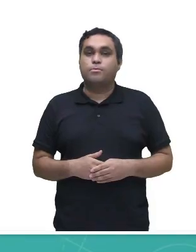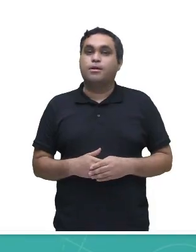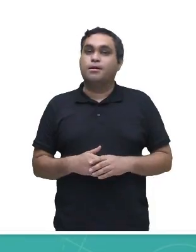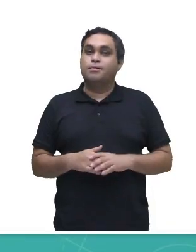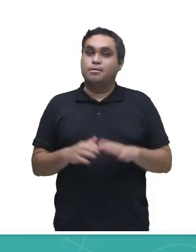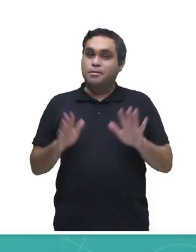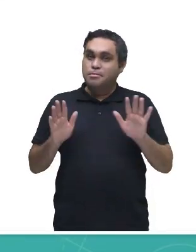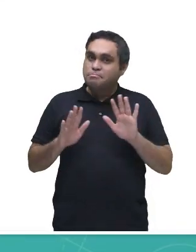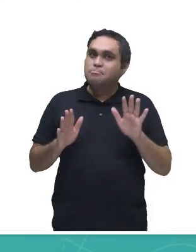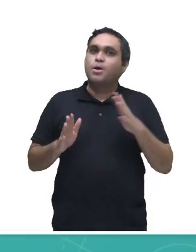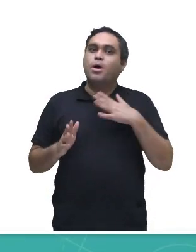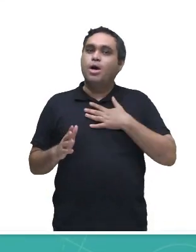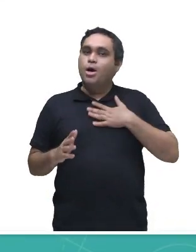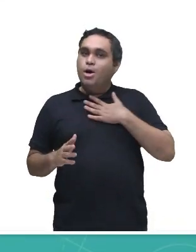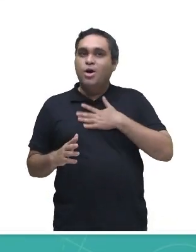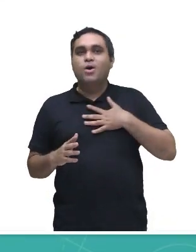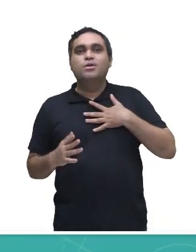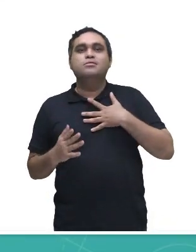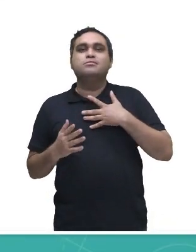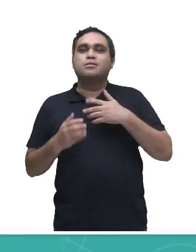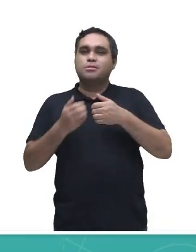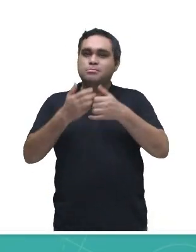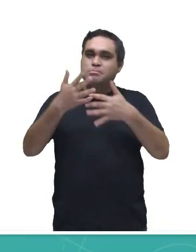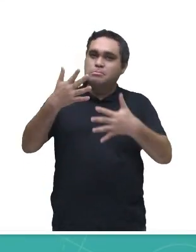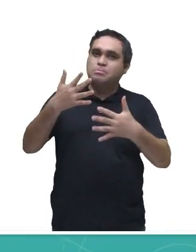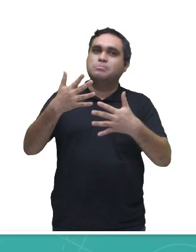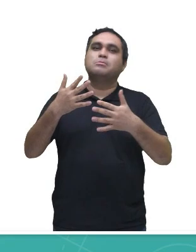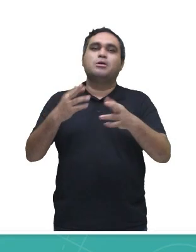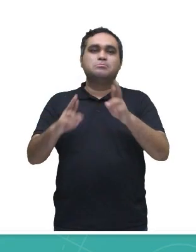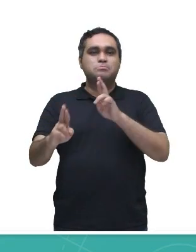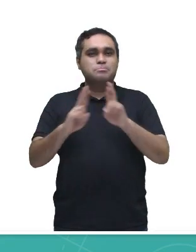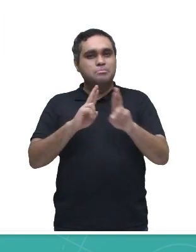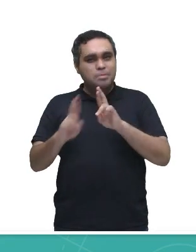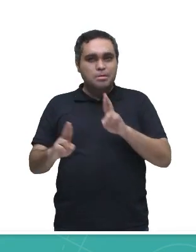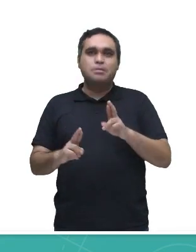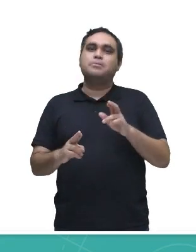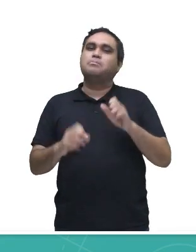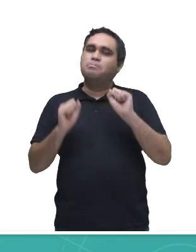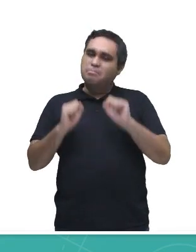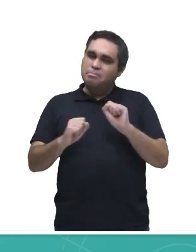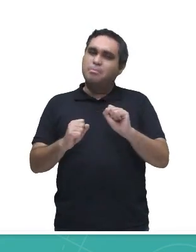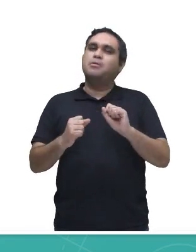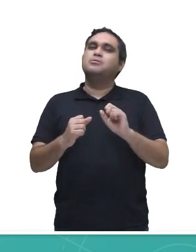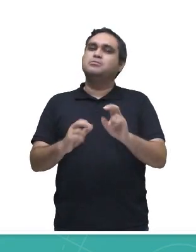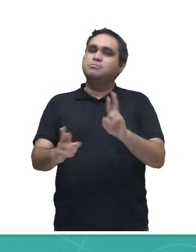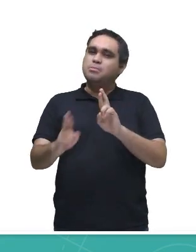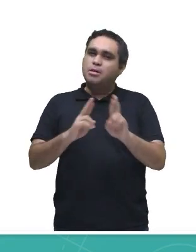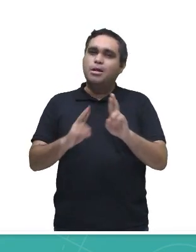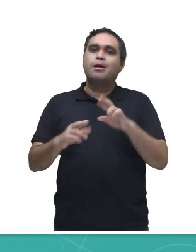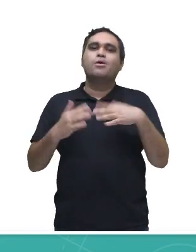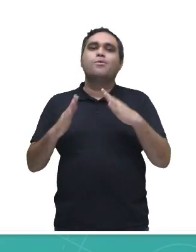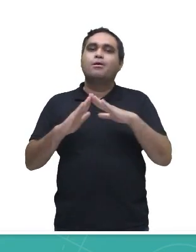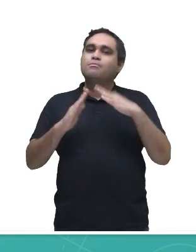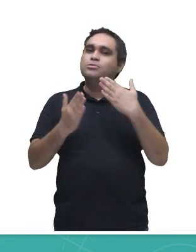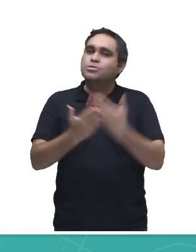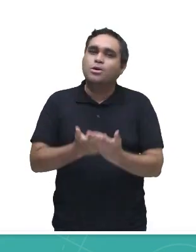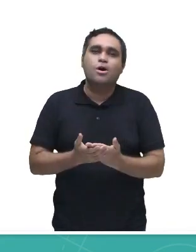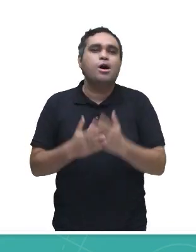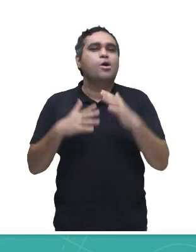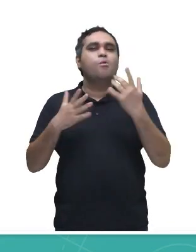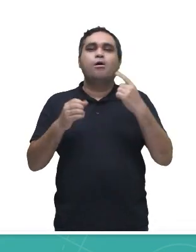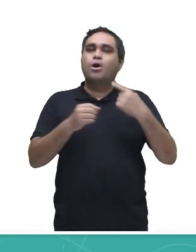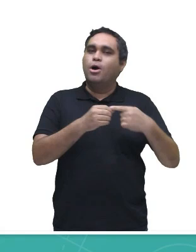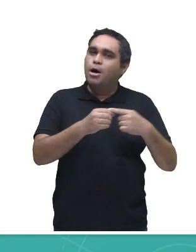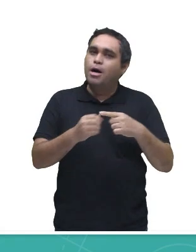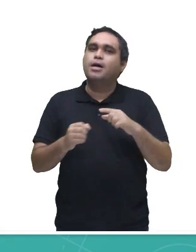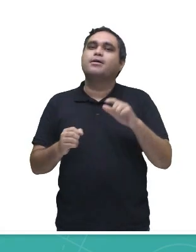aí, gostei de ver muita gente falando no chat. Falem mesmo, diga aí qual é a escola que você está matriculado, de que município você fala, para eu dar um